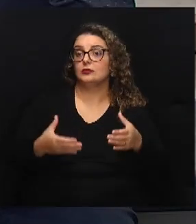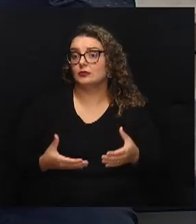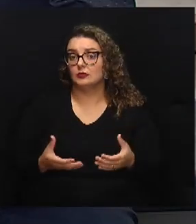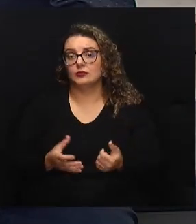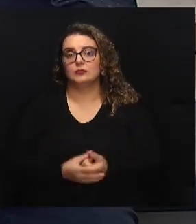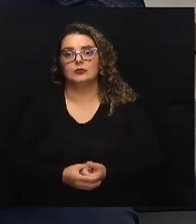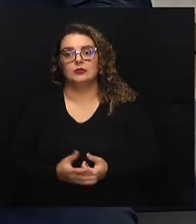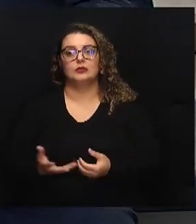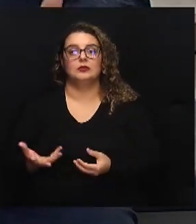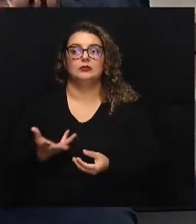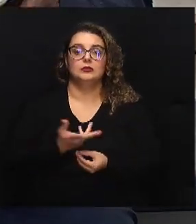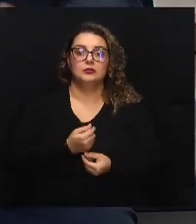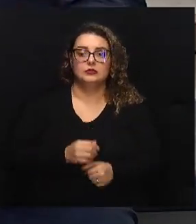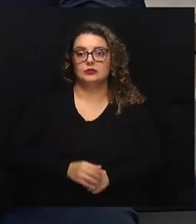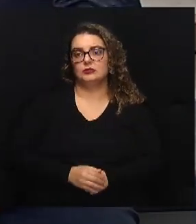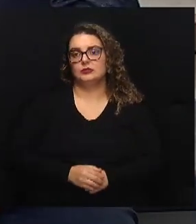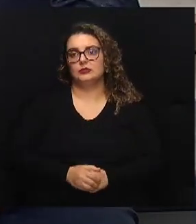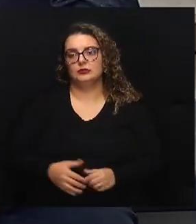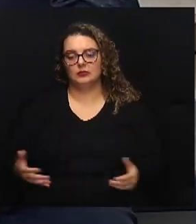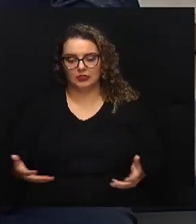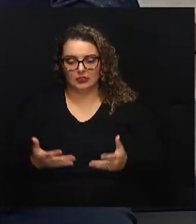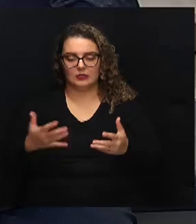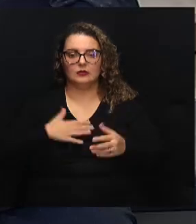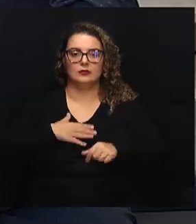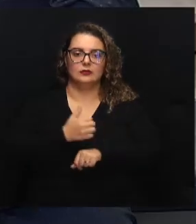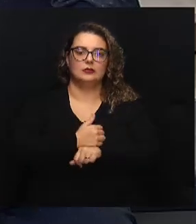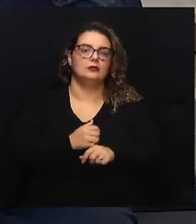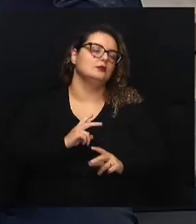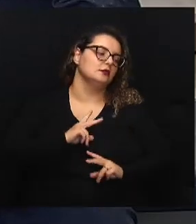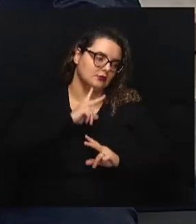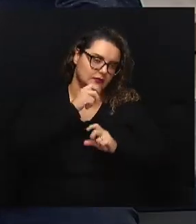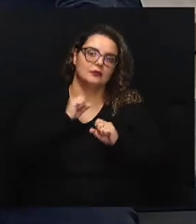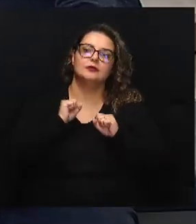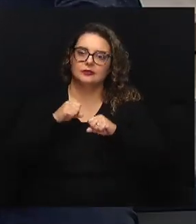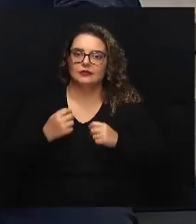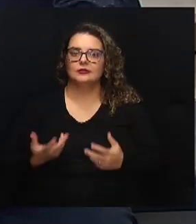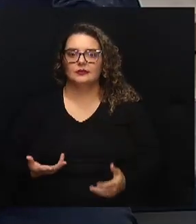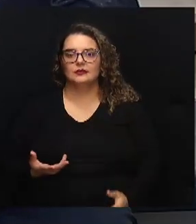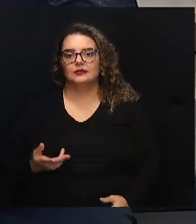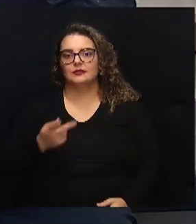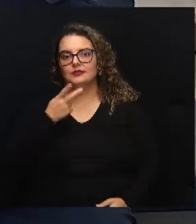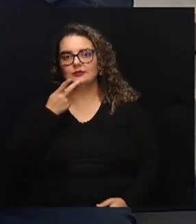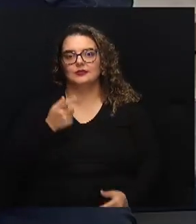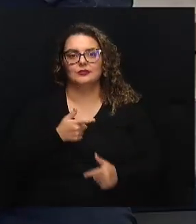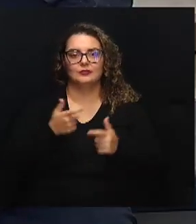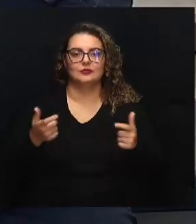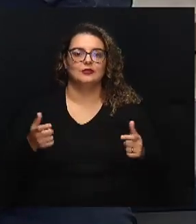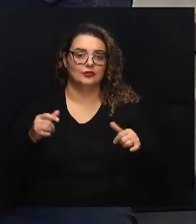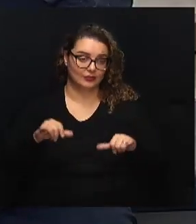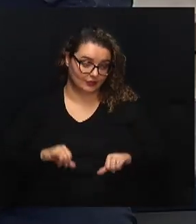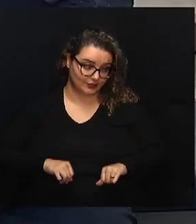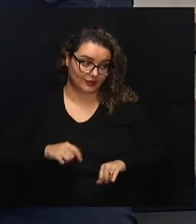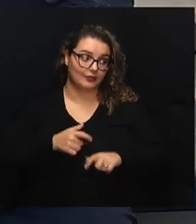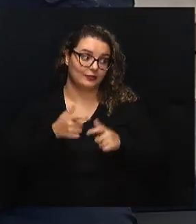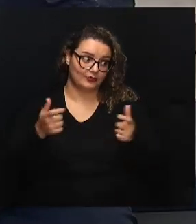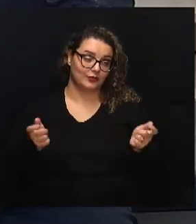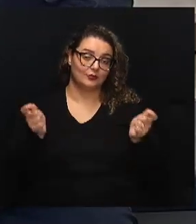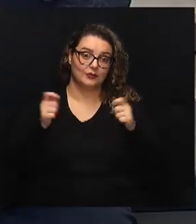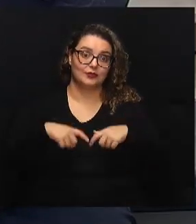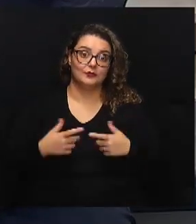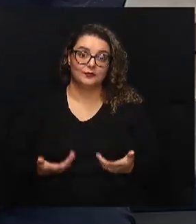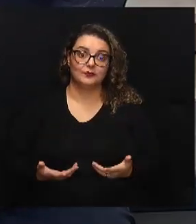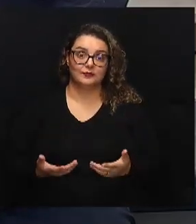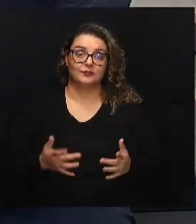de artistas e isso alavancou muito a minha carreira. Criou força, né? Foi Dizem que a nossa maior dor é a nossa maior potência, né? Esse